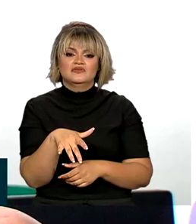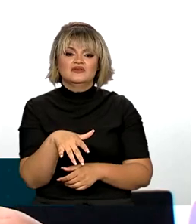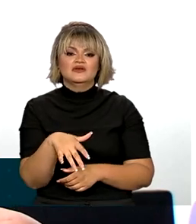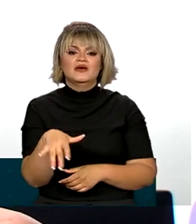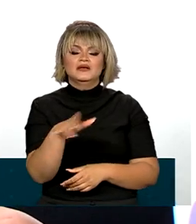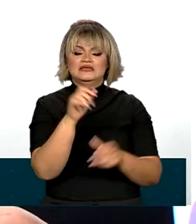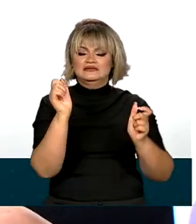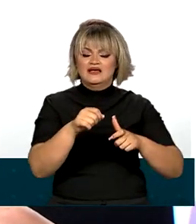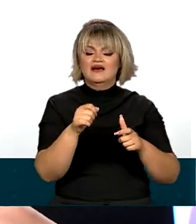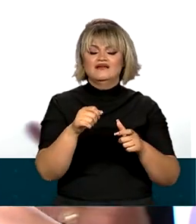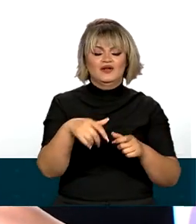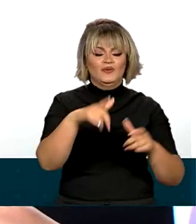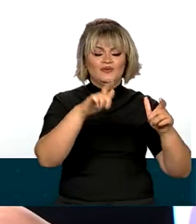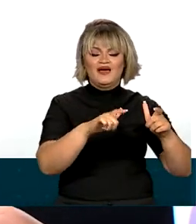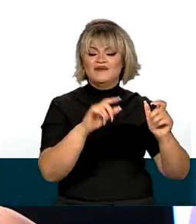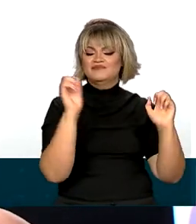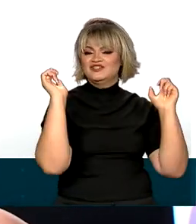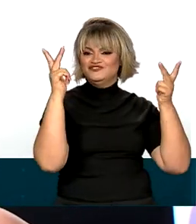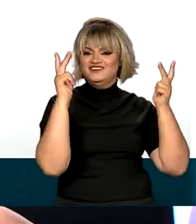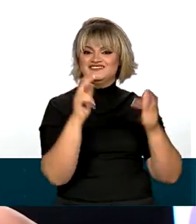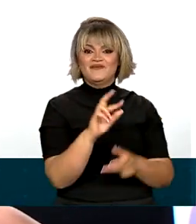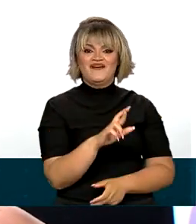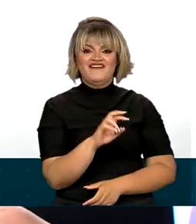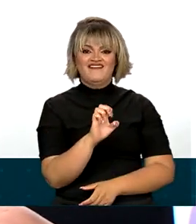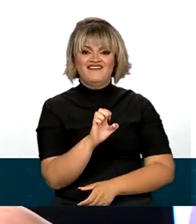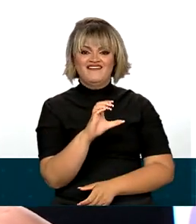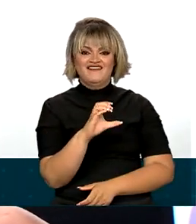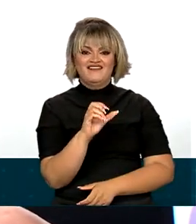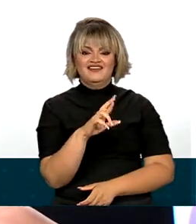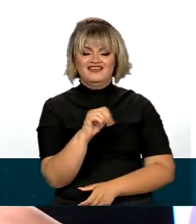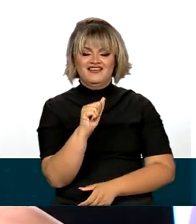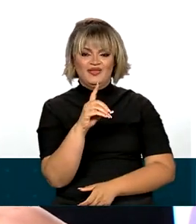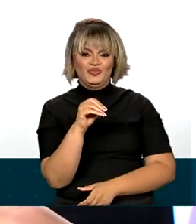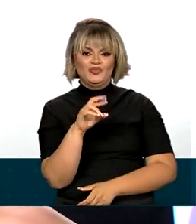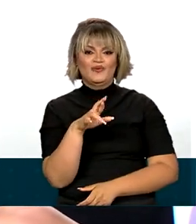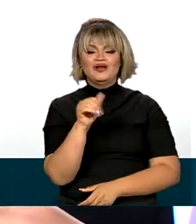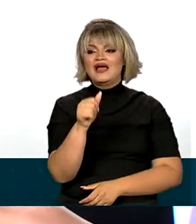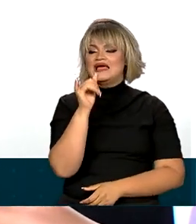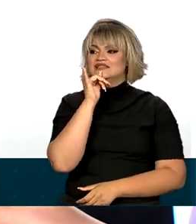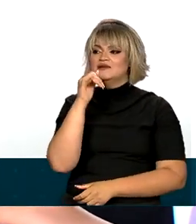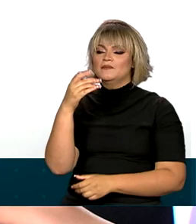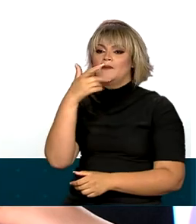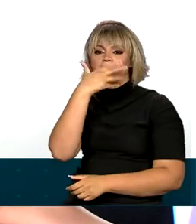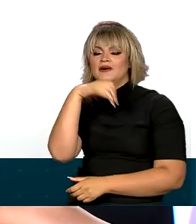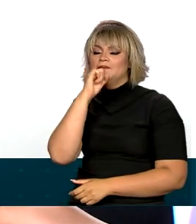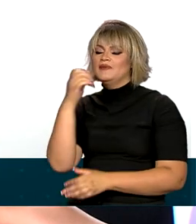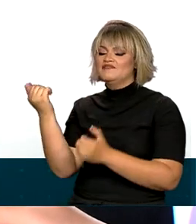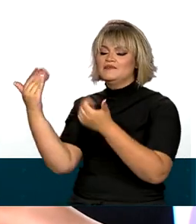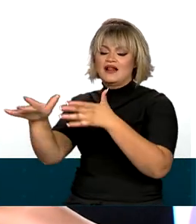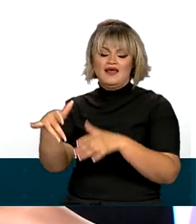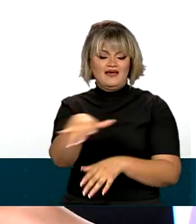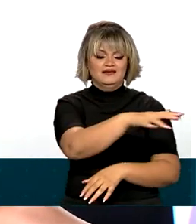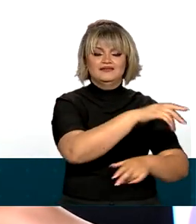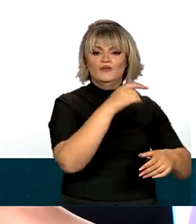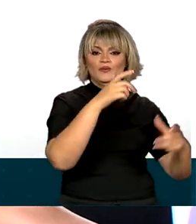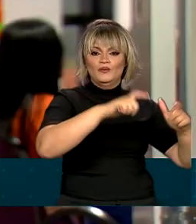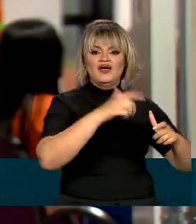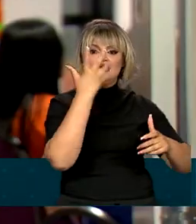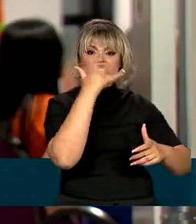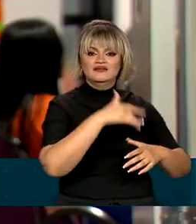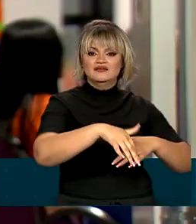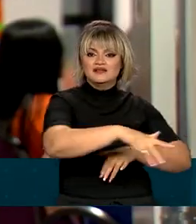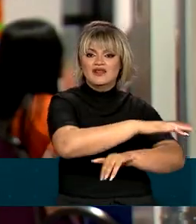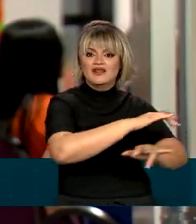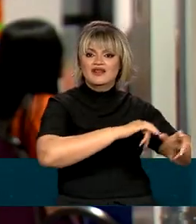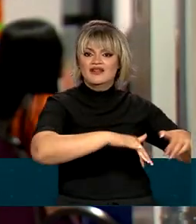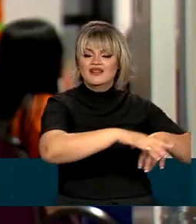de recreação para crianças, enquanto os pais estão usufruindo do serviço, né? Então foi uma demanda identificada. O